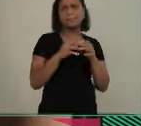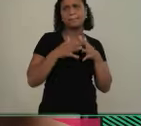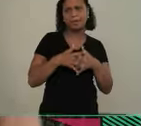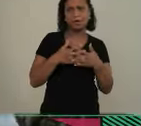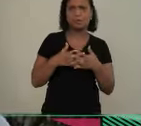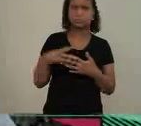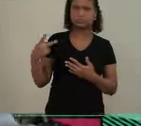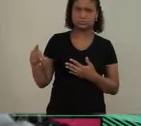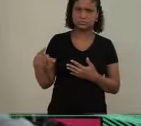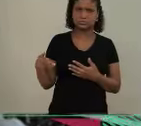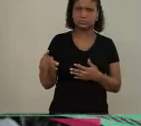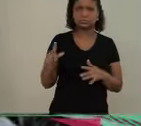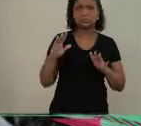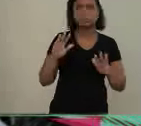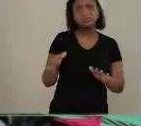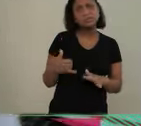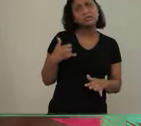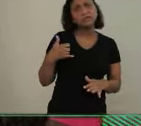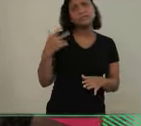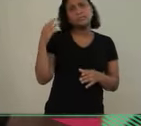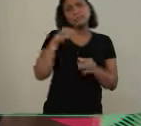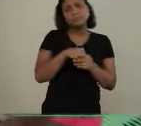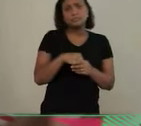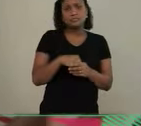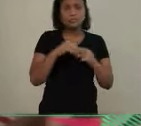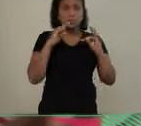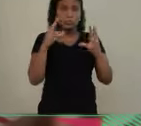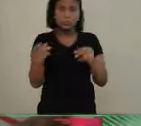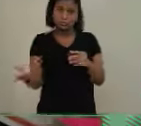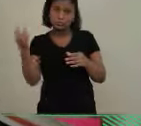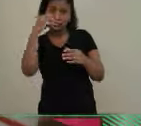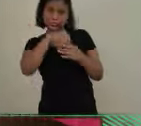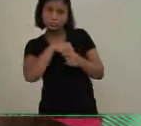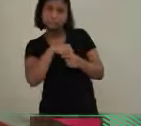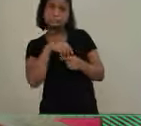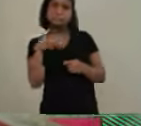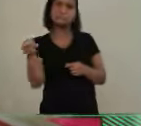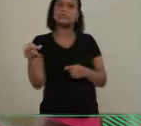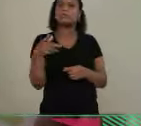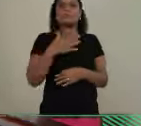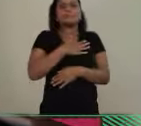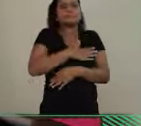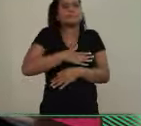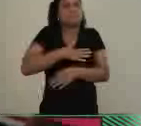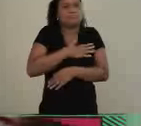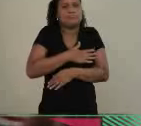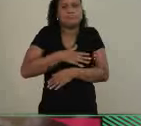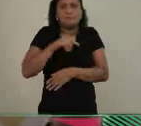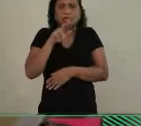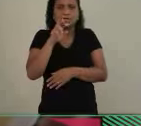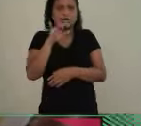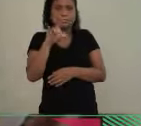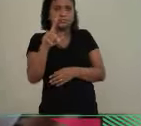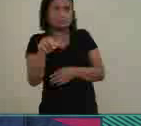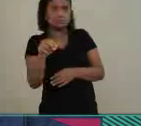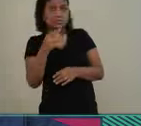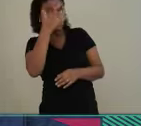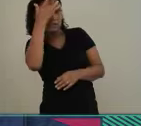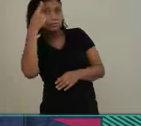mas é da idade, né? Tudo faz parte. Ele é